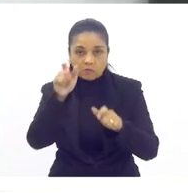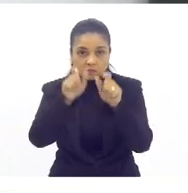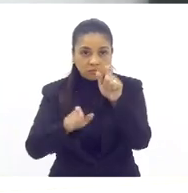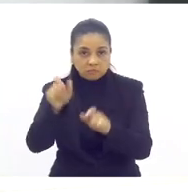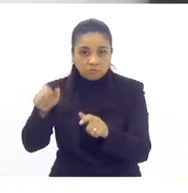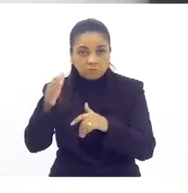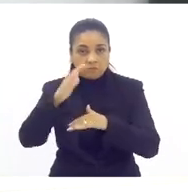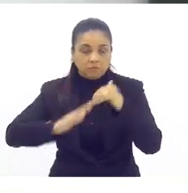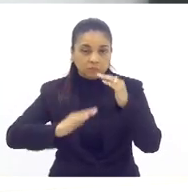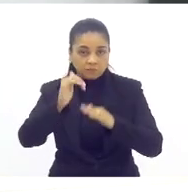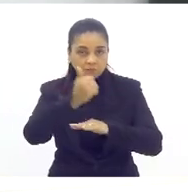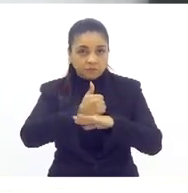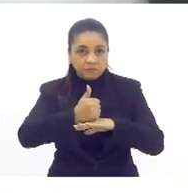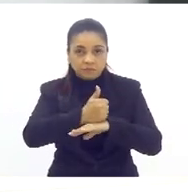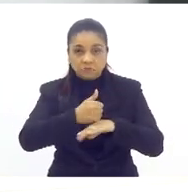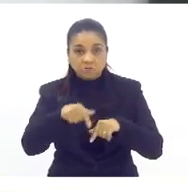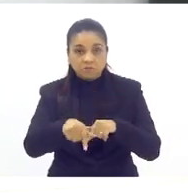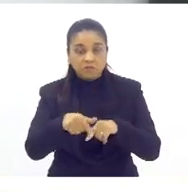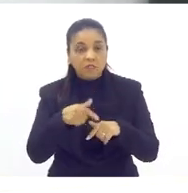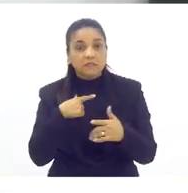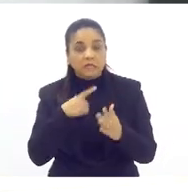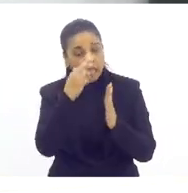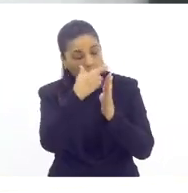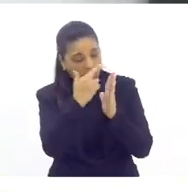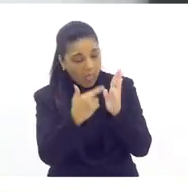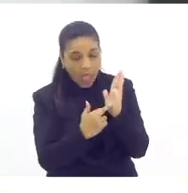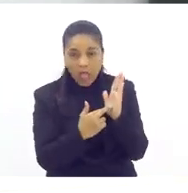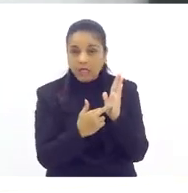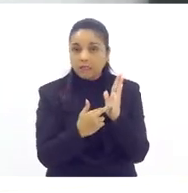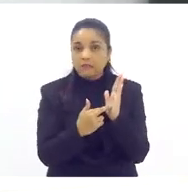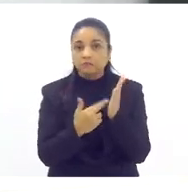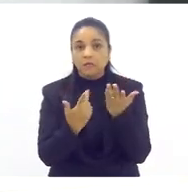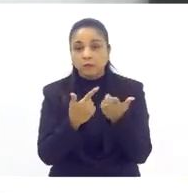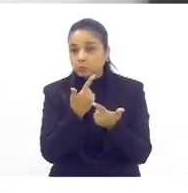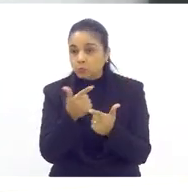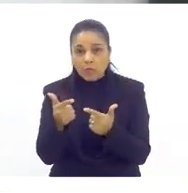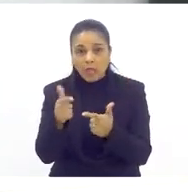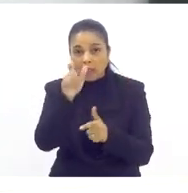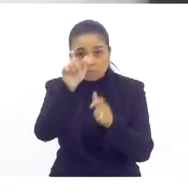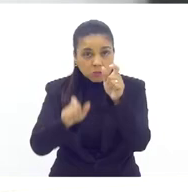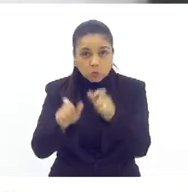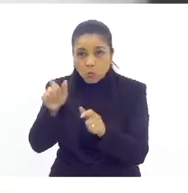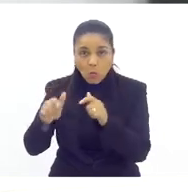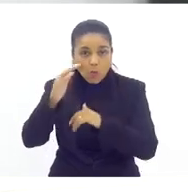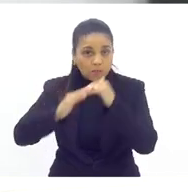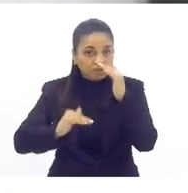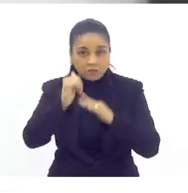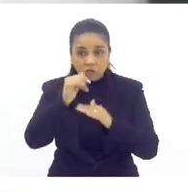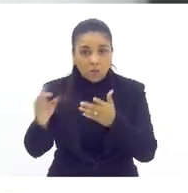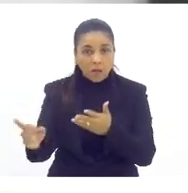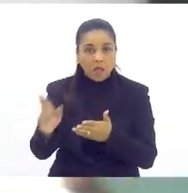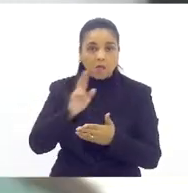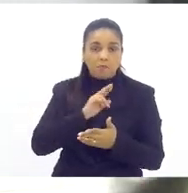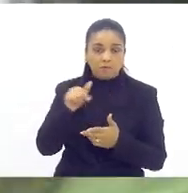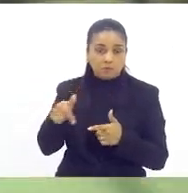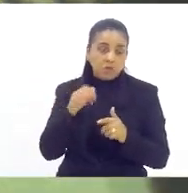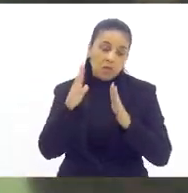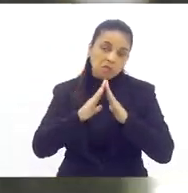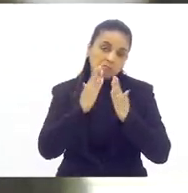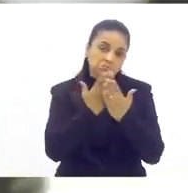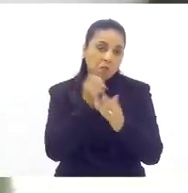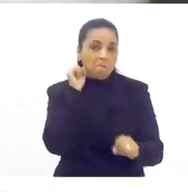criam-se protocolos mas não existem pessoas para dar retorno nesse sentido e as escolas ficam paradas